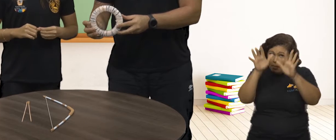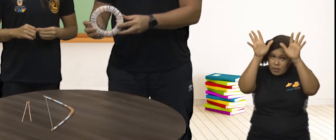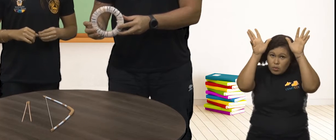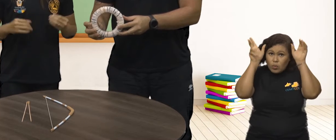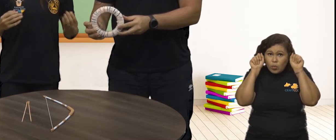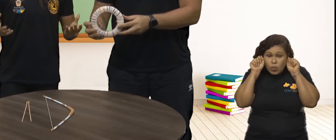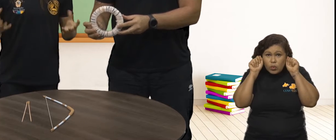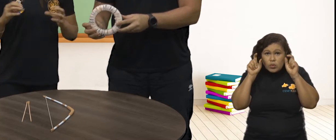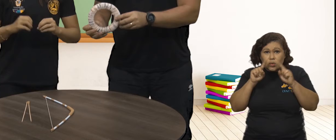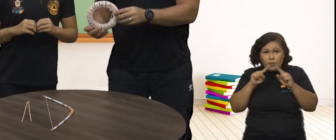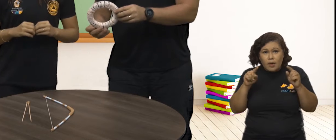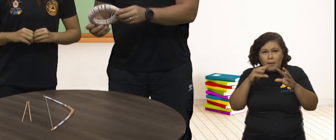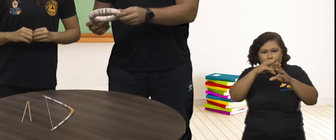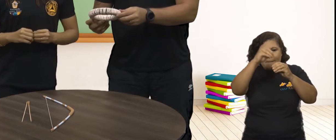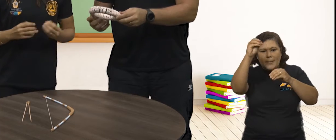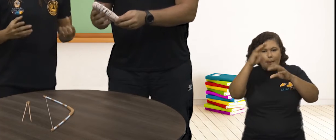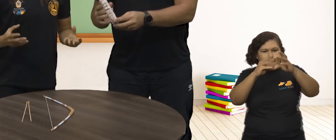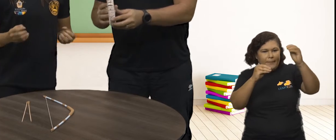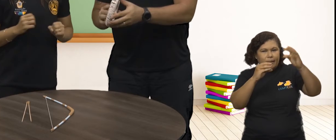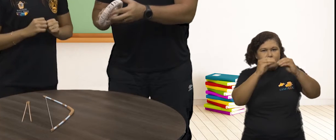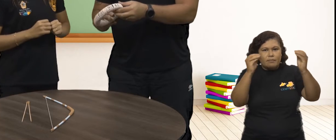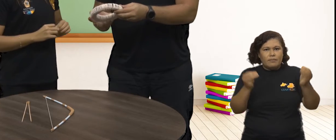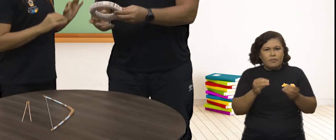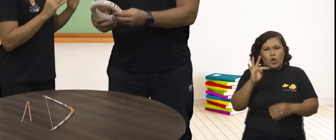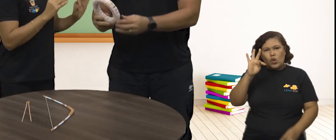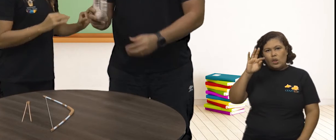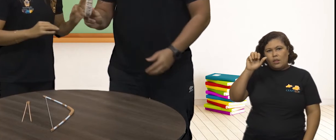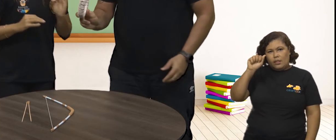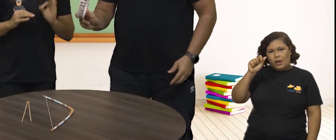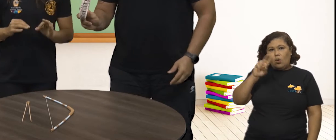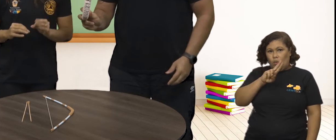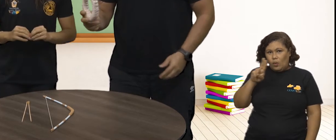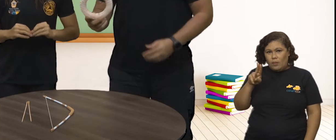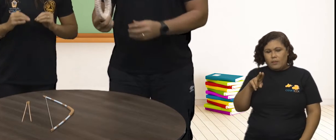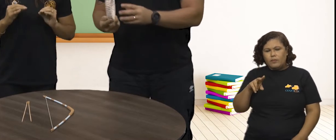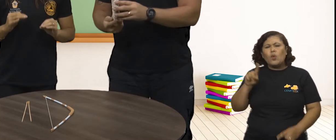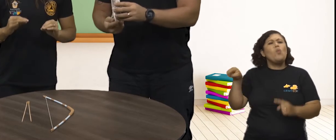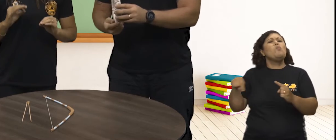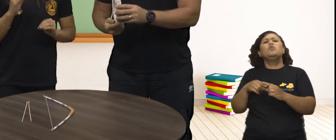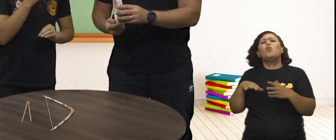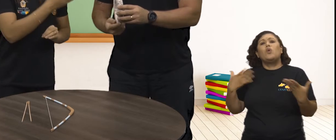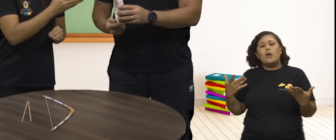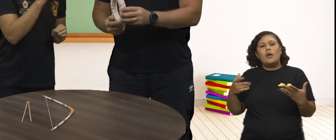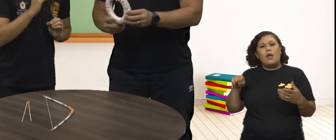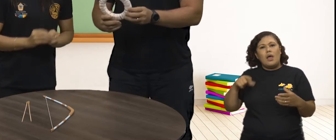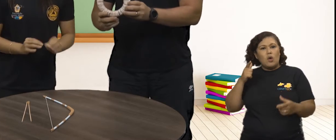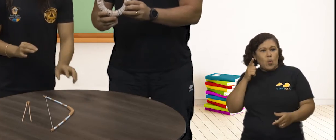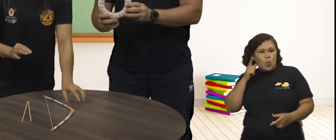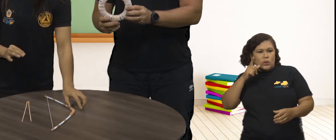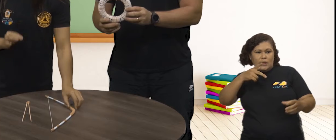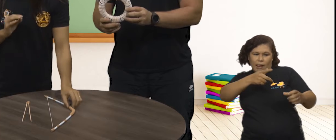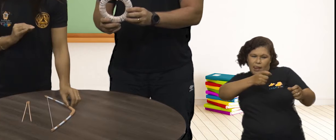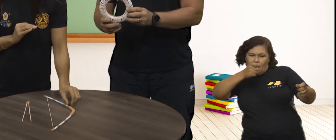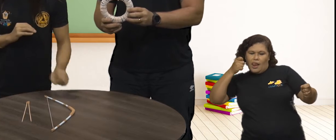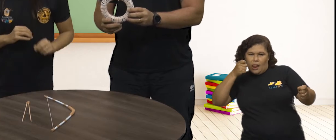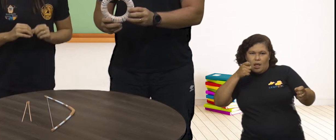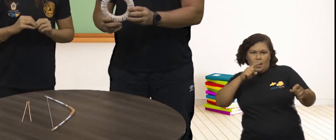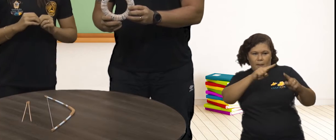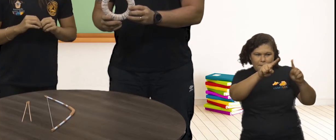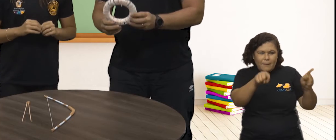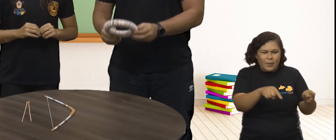ainda verde e que tem o mesmo nome do jogo, tá. O objetivo do jogo é acertar o tá usando o arco e